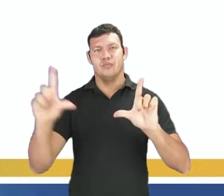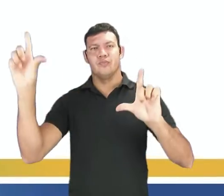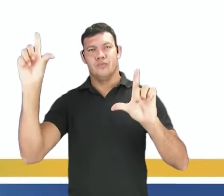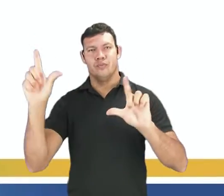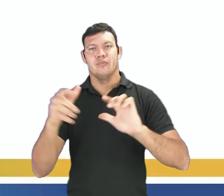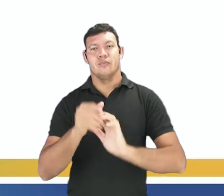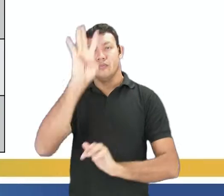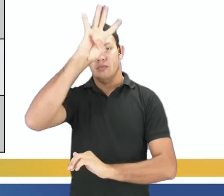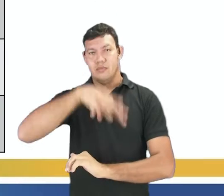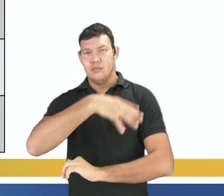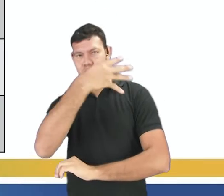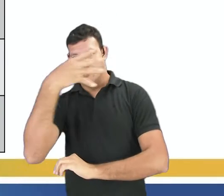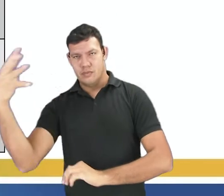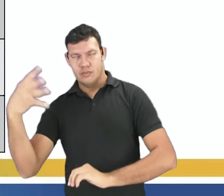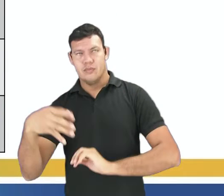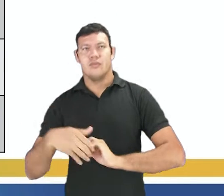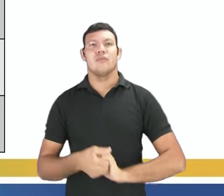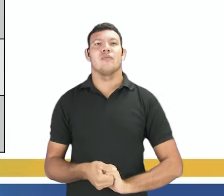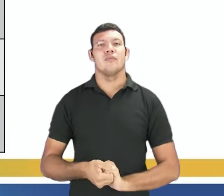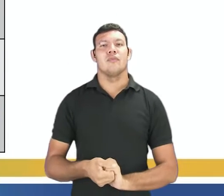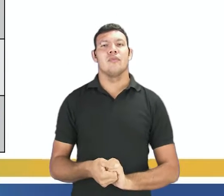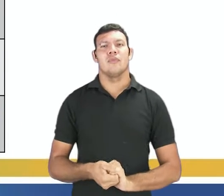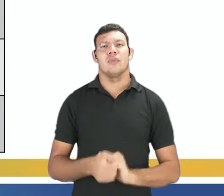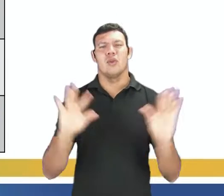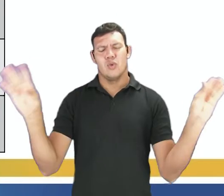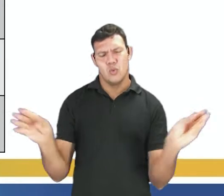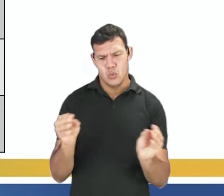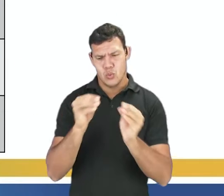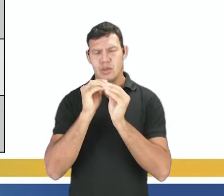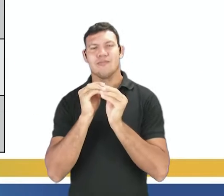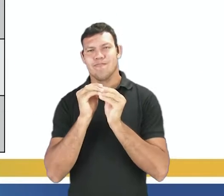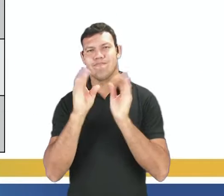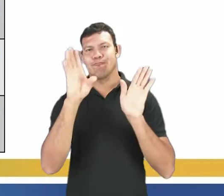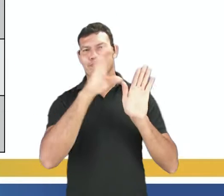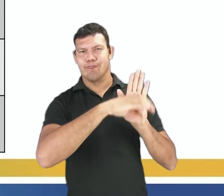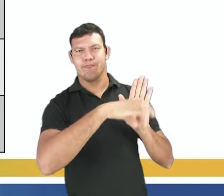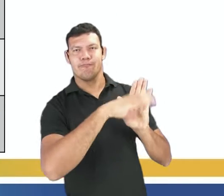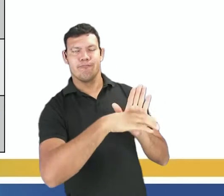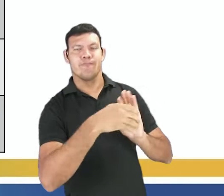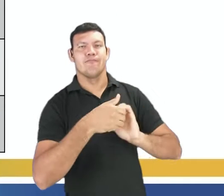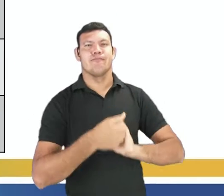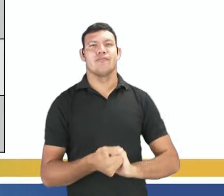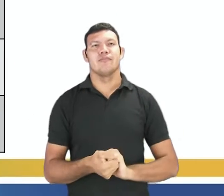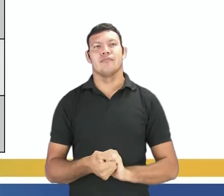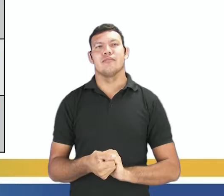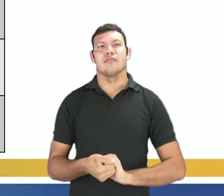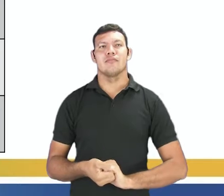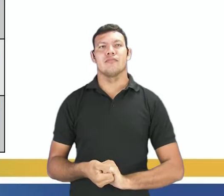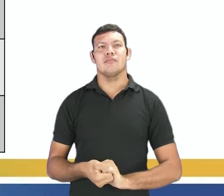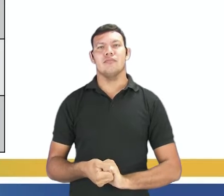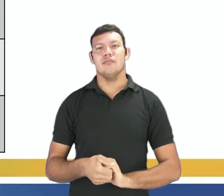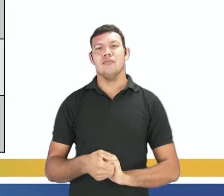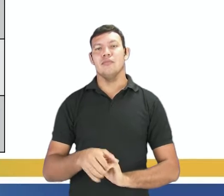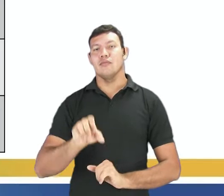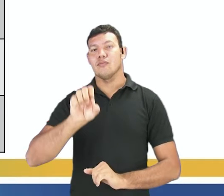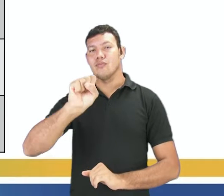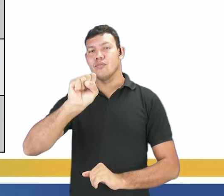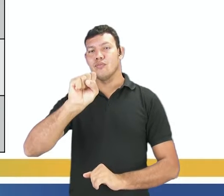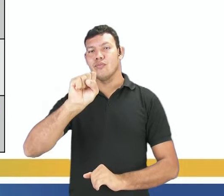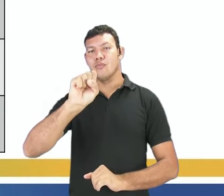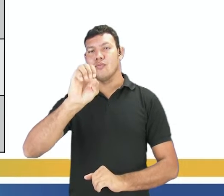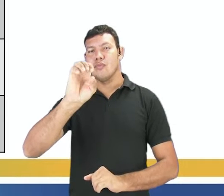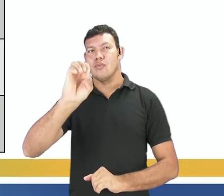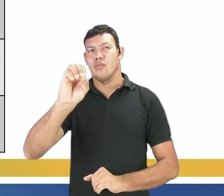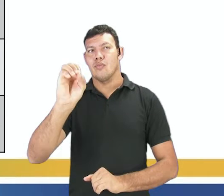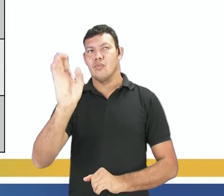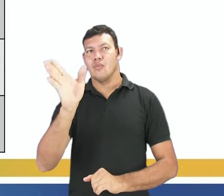alguns quadros nos quais eu sintetizei um pouquinho dos conteúdos. Então nós temos aqui so far so good, que é uma